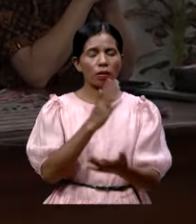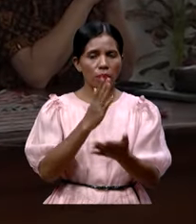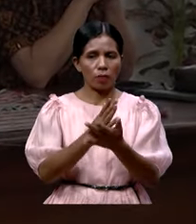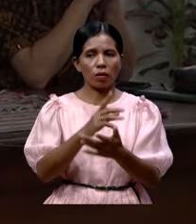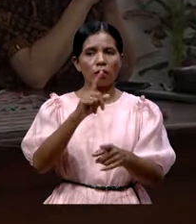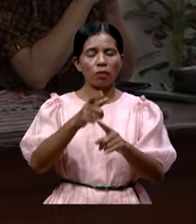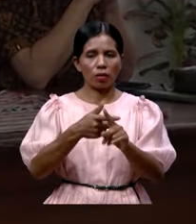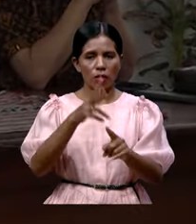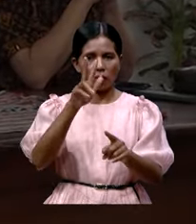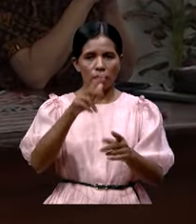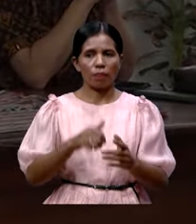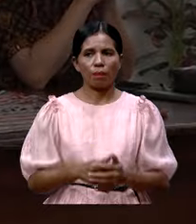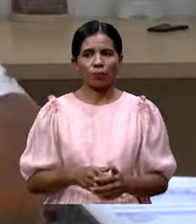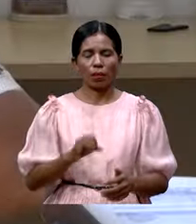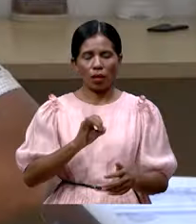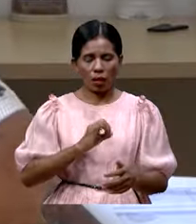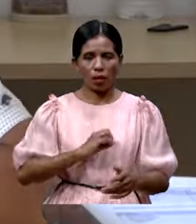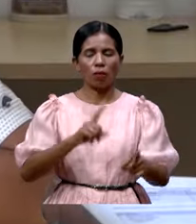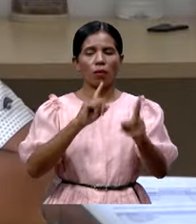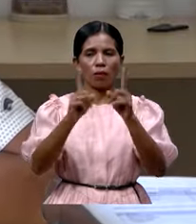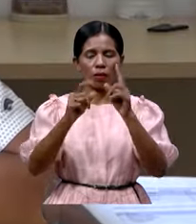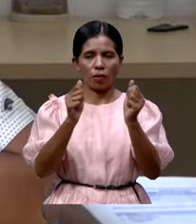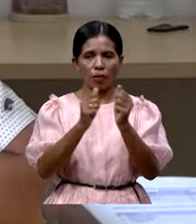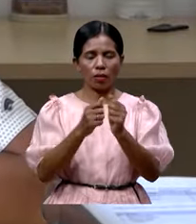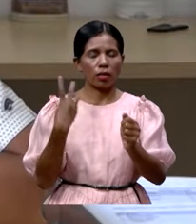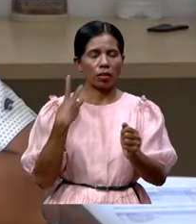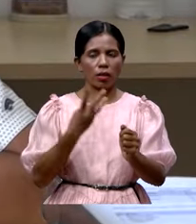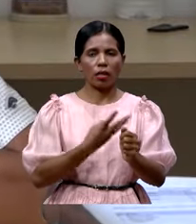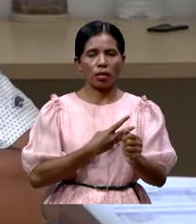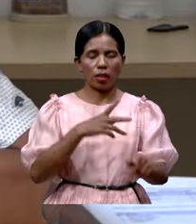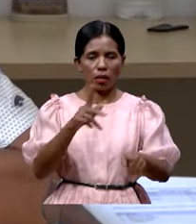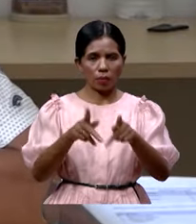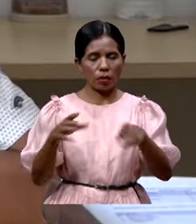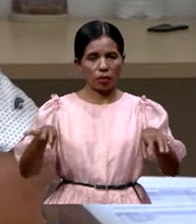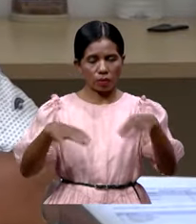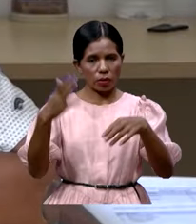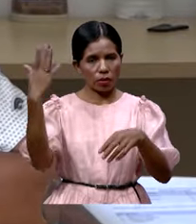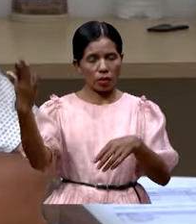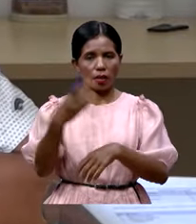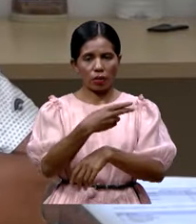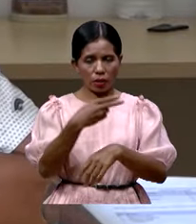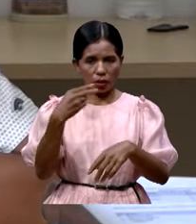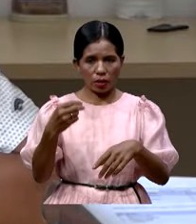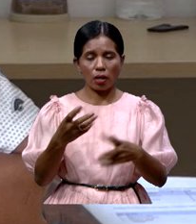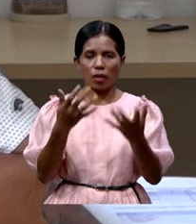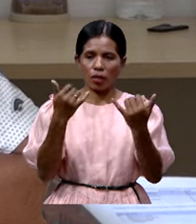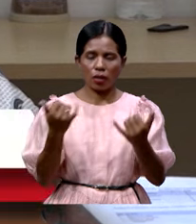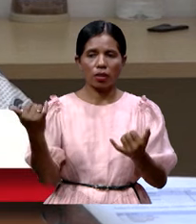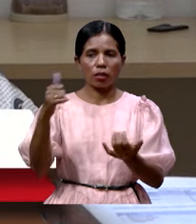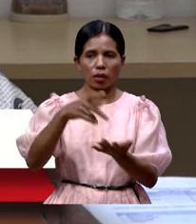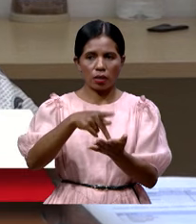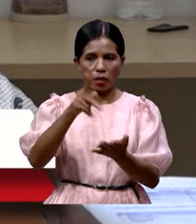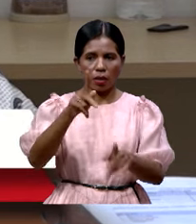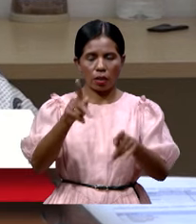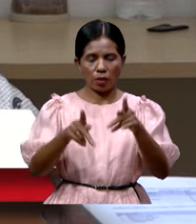quase fulantolo. Hamos confirma ona ho itenia adidu, no itenia pokal poin Jakarta, katak sirabe agora har pagamento na bain da paciente